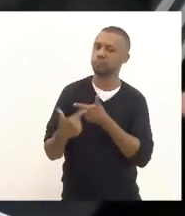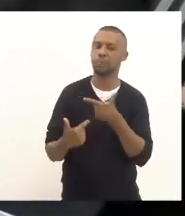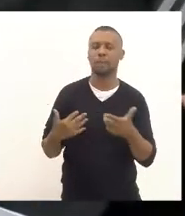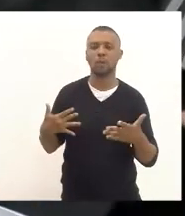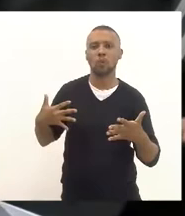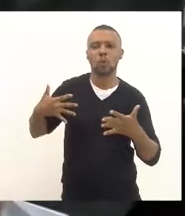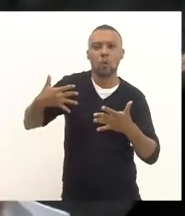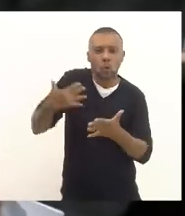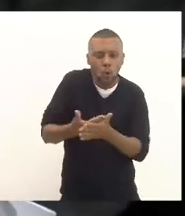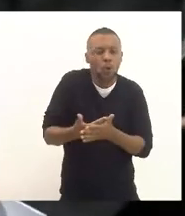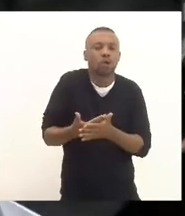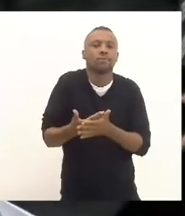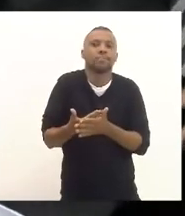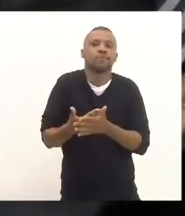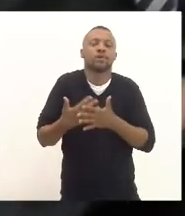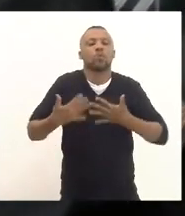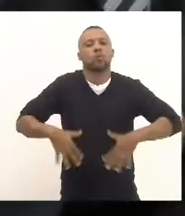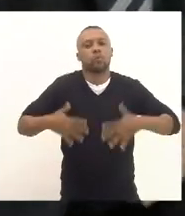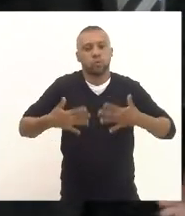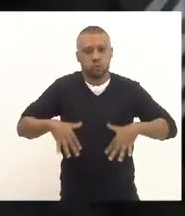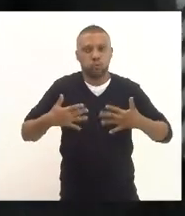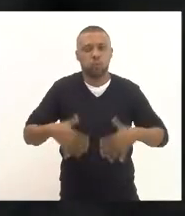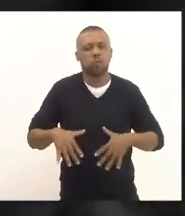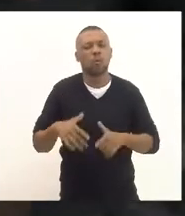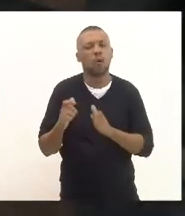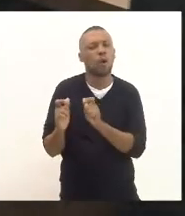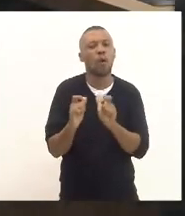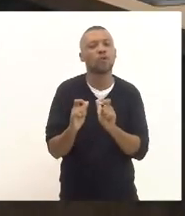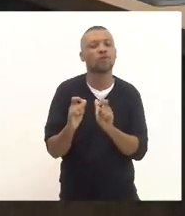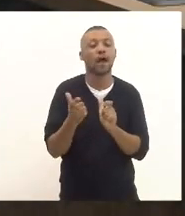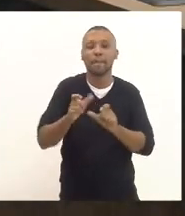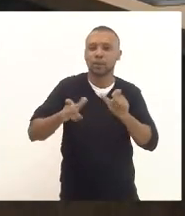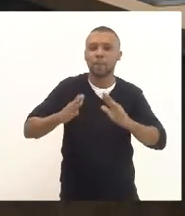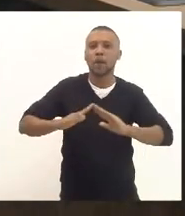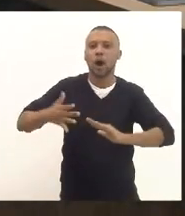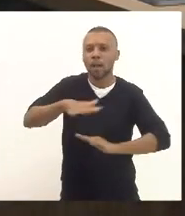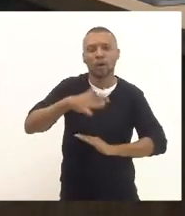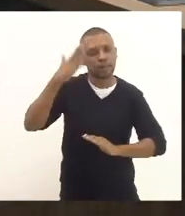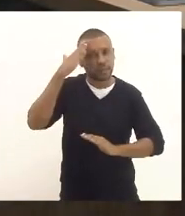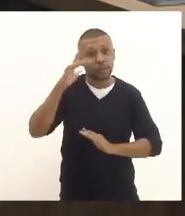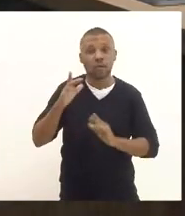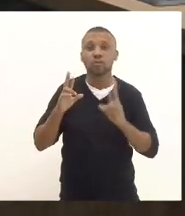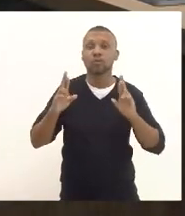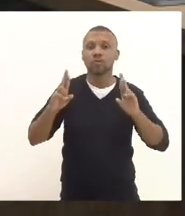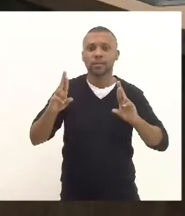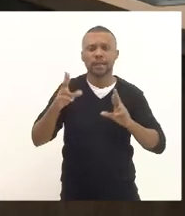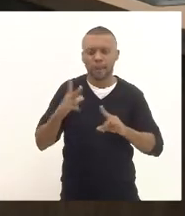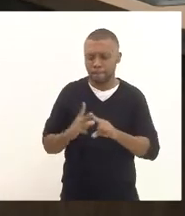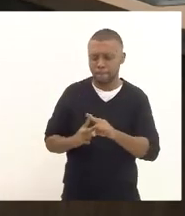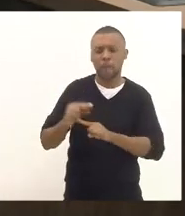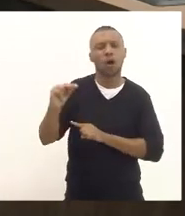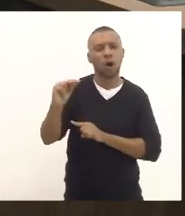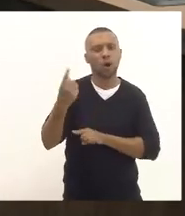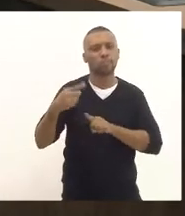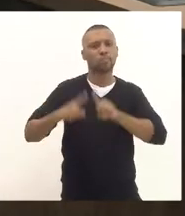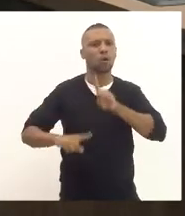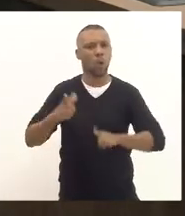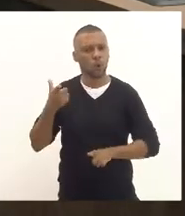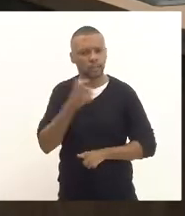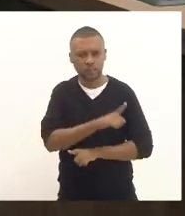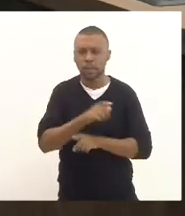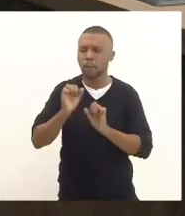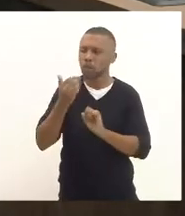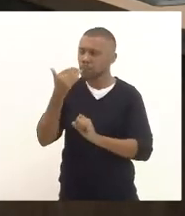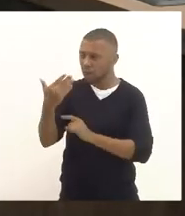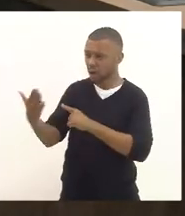influenciado muito com que os moradores possam saber e eu fico na torcida aqui para que a conquistar ela possa se concretizar já meu alcance pode contar